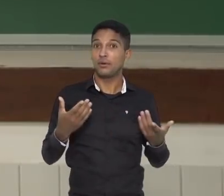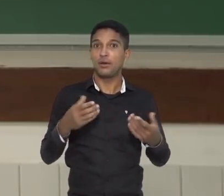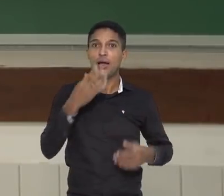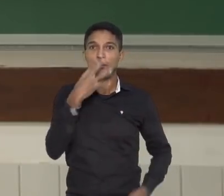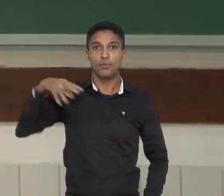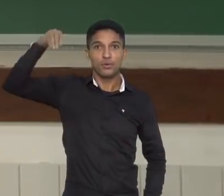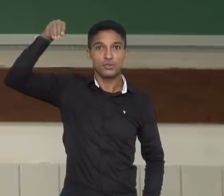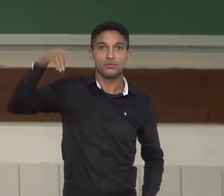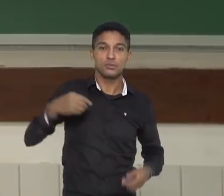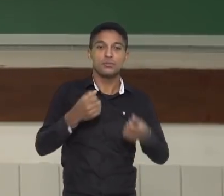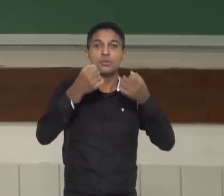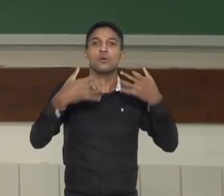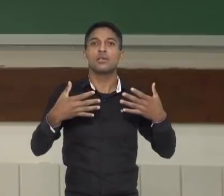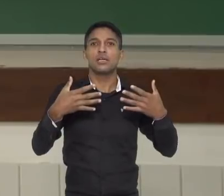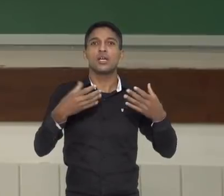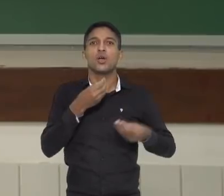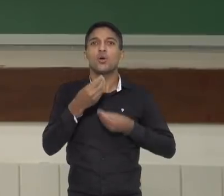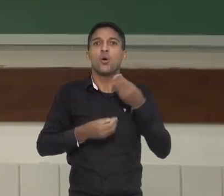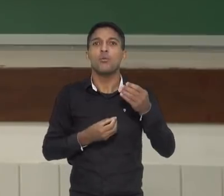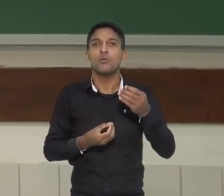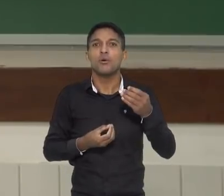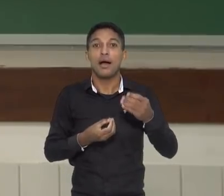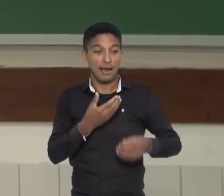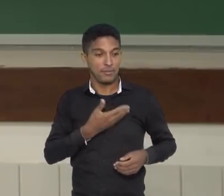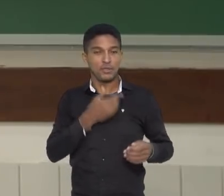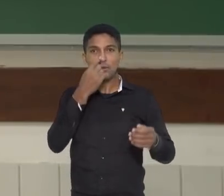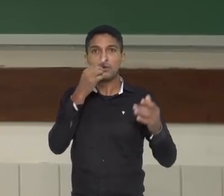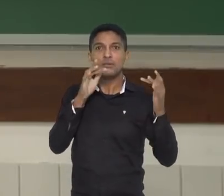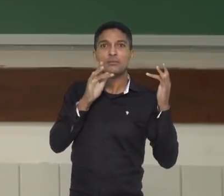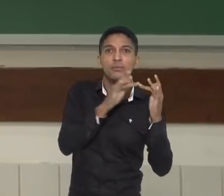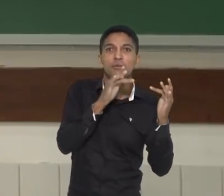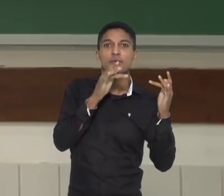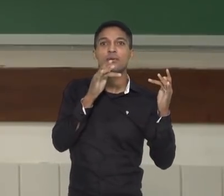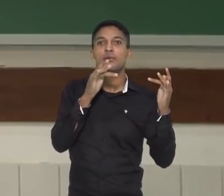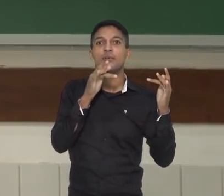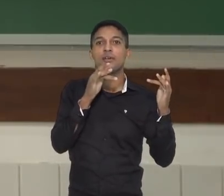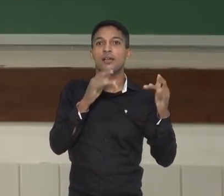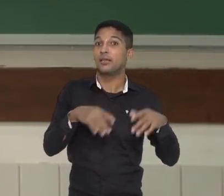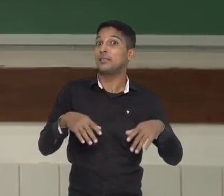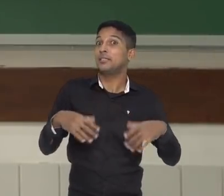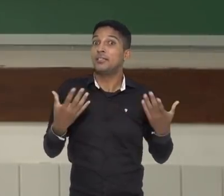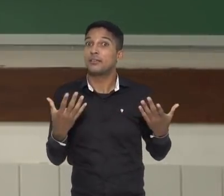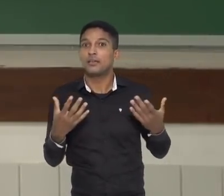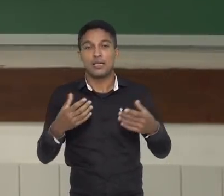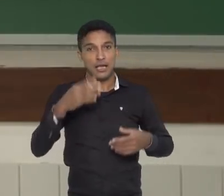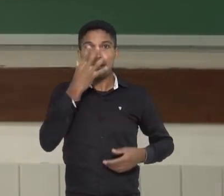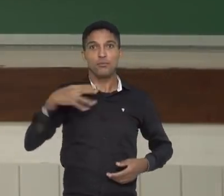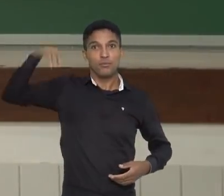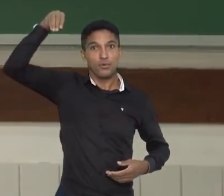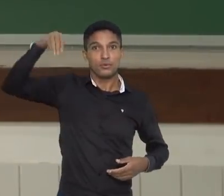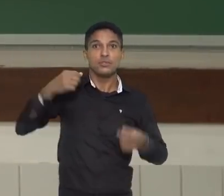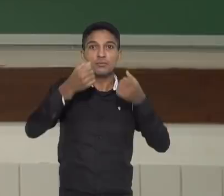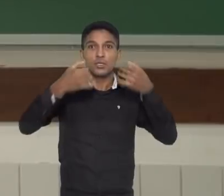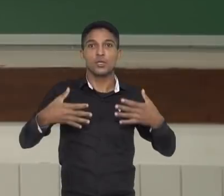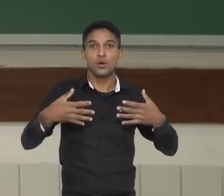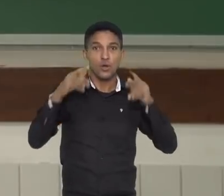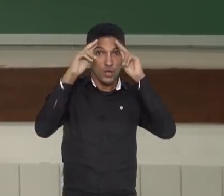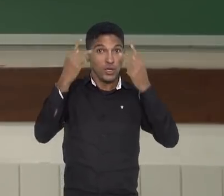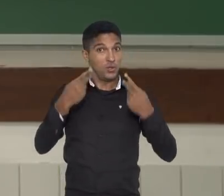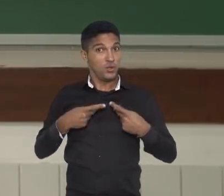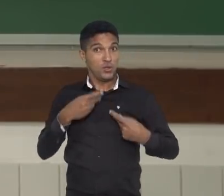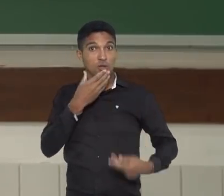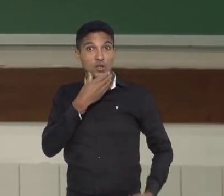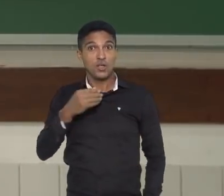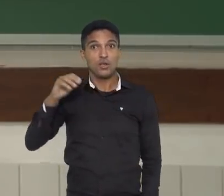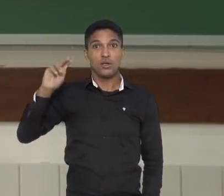Eles estão muito ocupados, lembram? Fazendo outras coisas. E então, eles não têm mais amigos. Que triste isso,